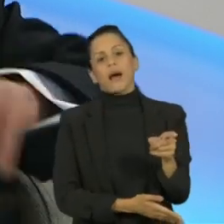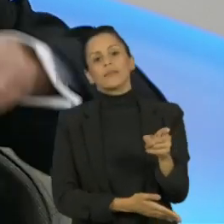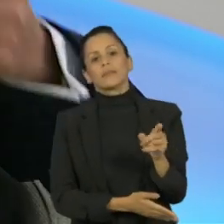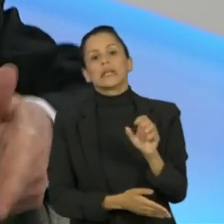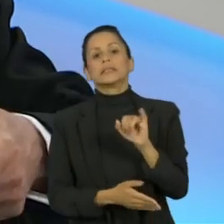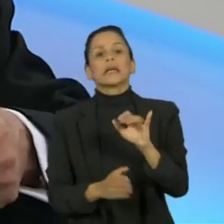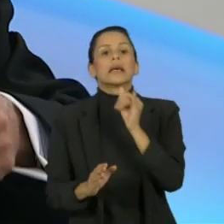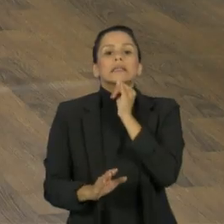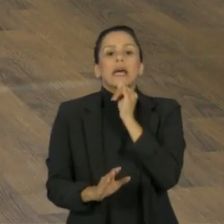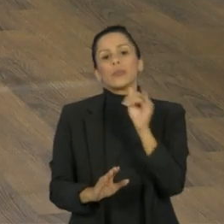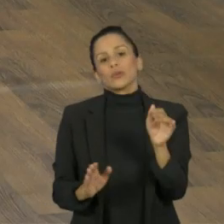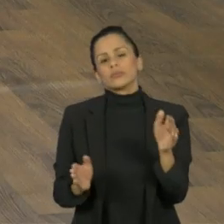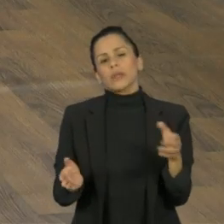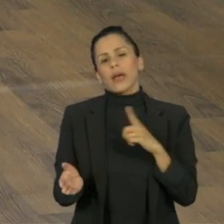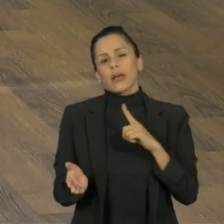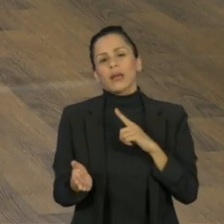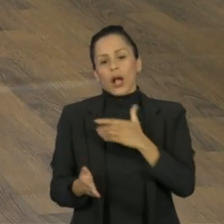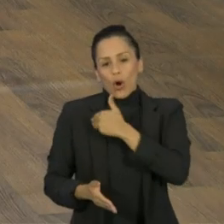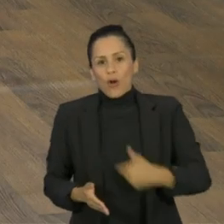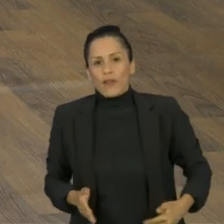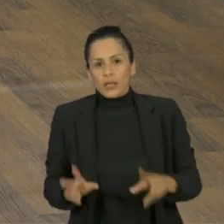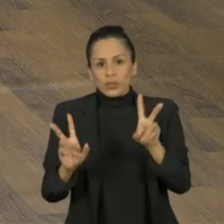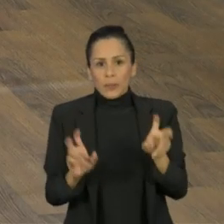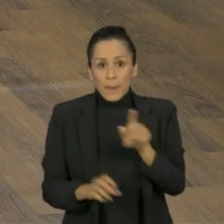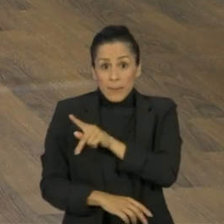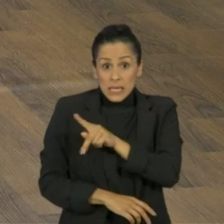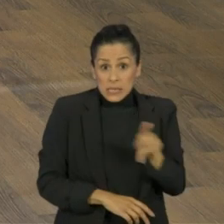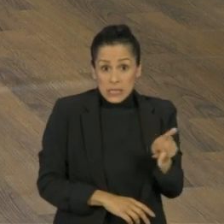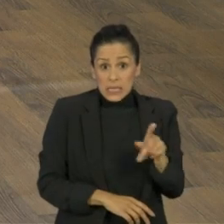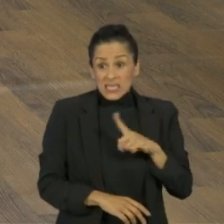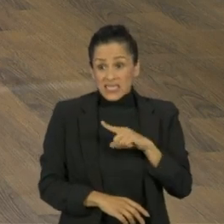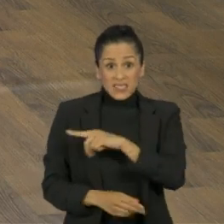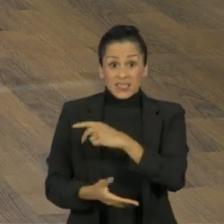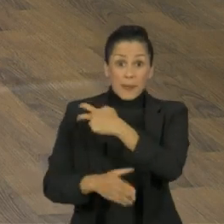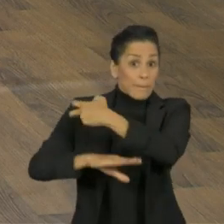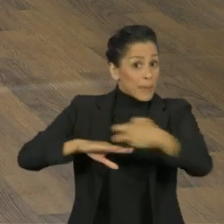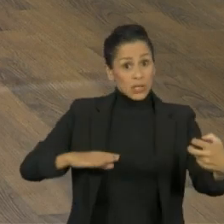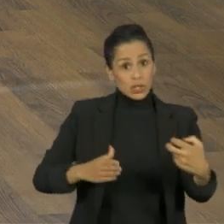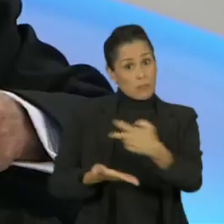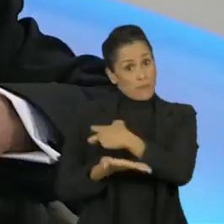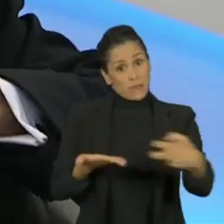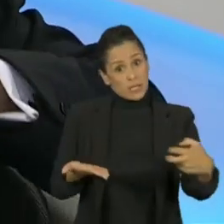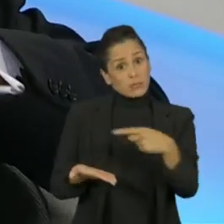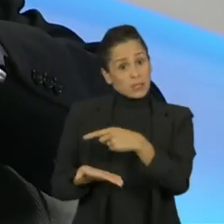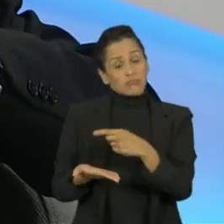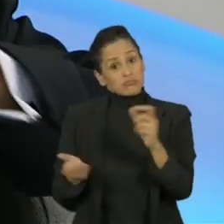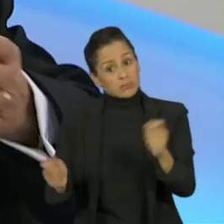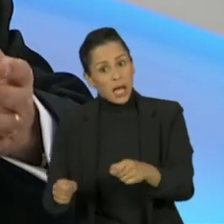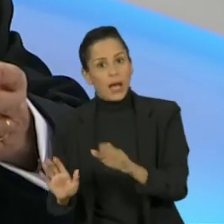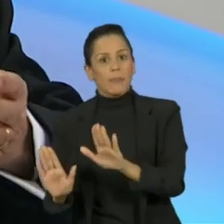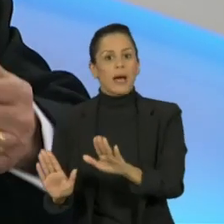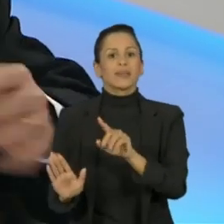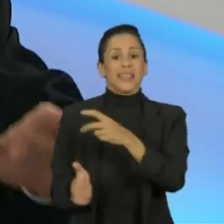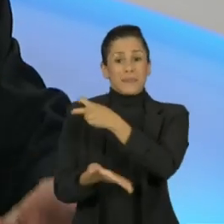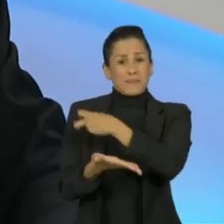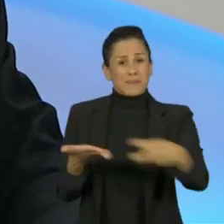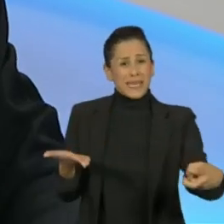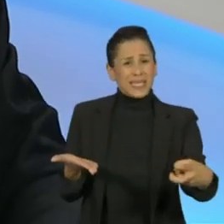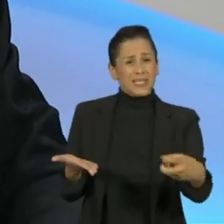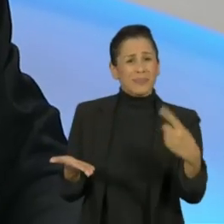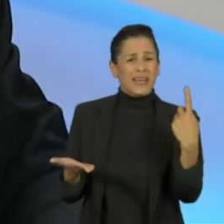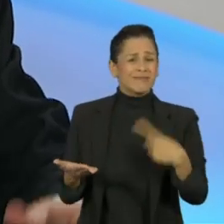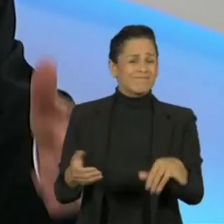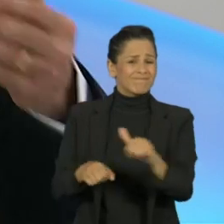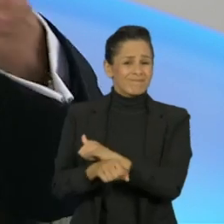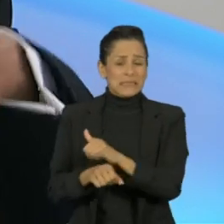da República, mesmo que ele tenha perdido sustentação política, por meio de impeachment. E o impeachment é um procedimento traumático em qualquer